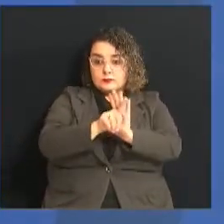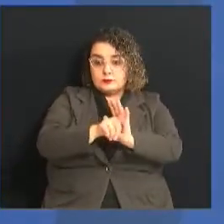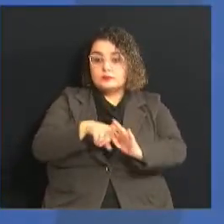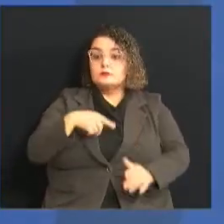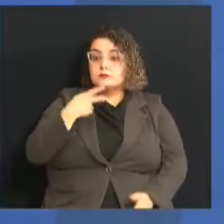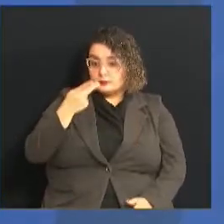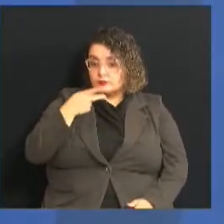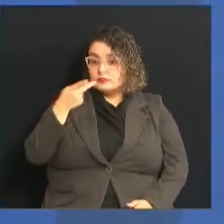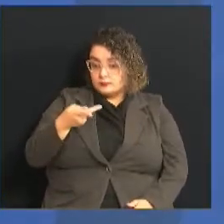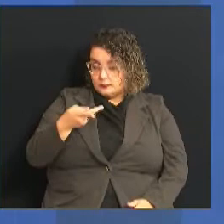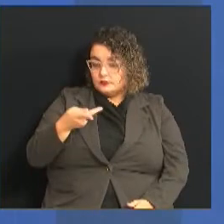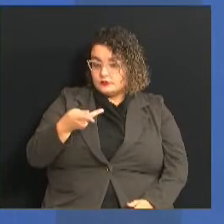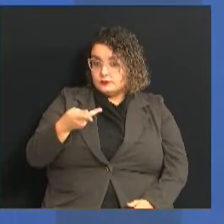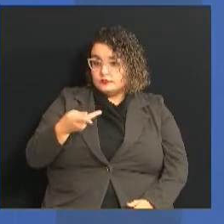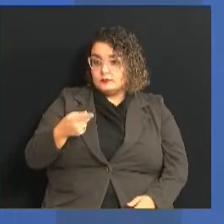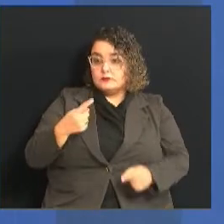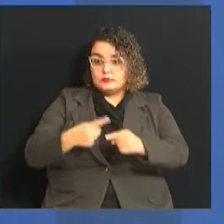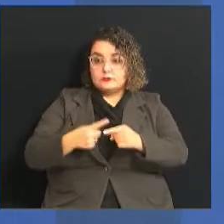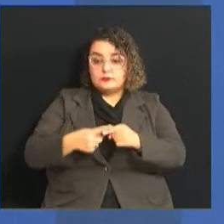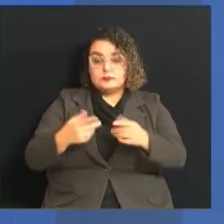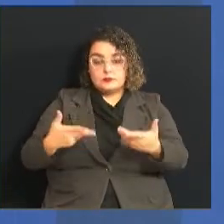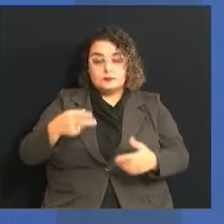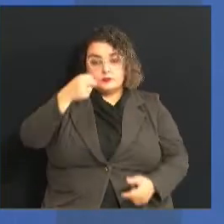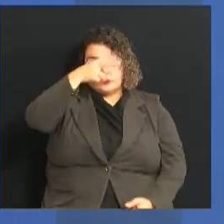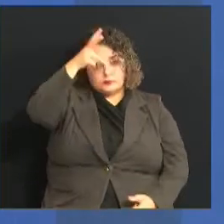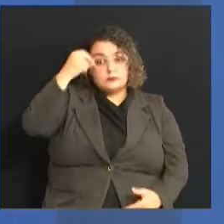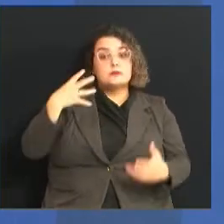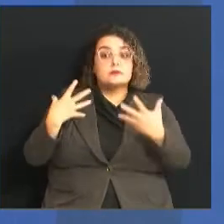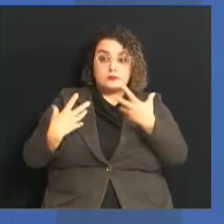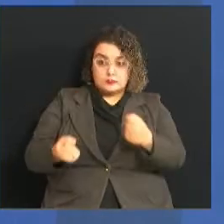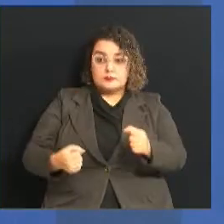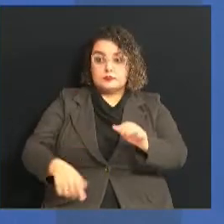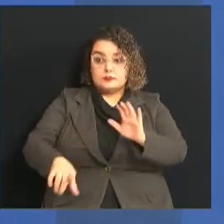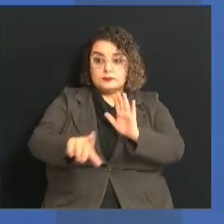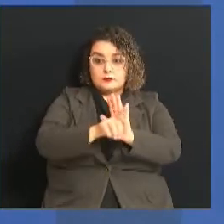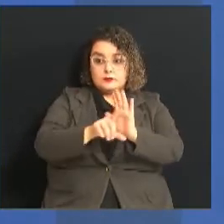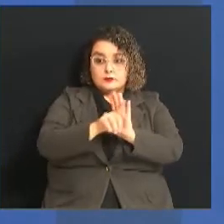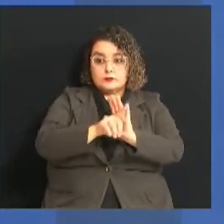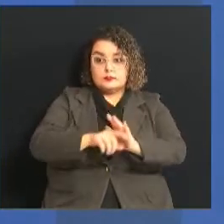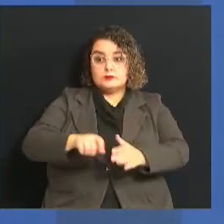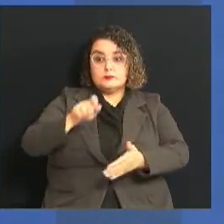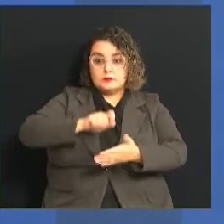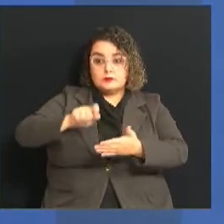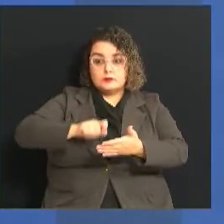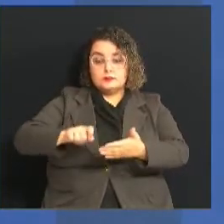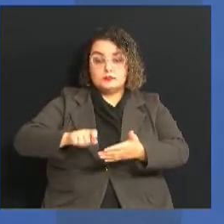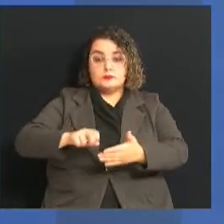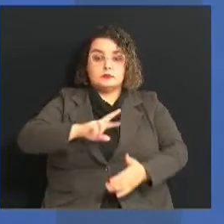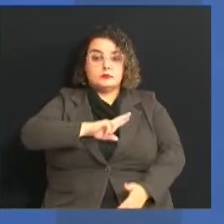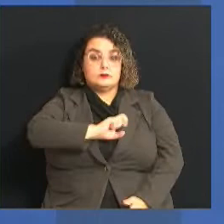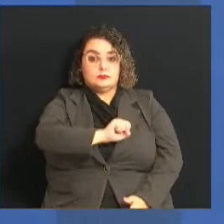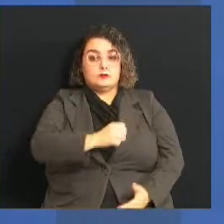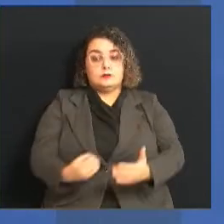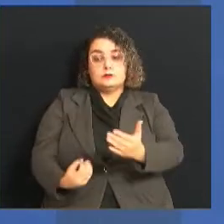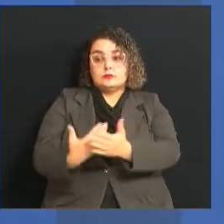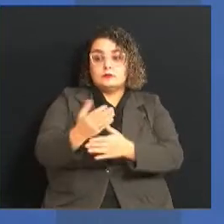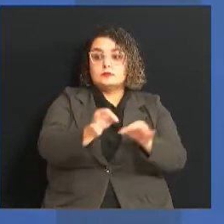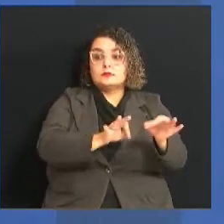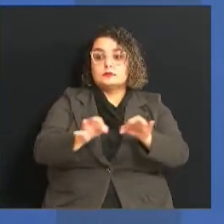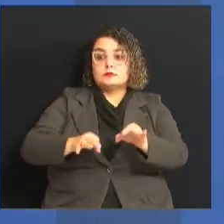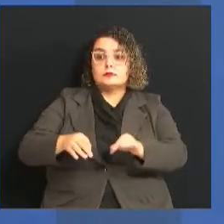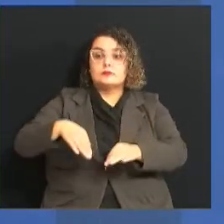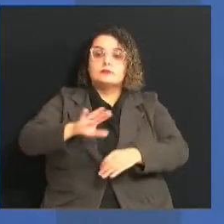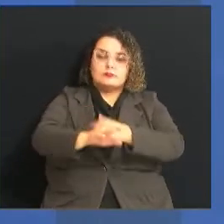vamos falar agora, porque olha só, o prefeito sancionou a lei de autoria do vereador Luiz Rossini, que cria o programa Mais